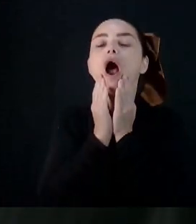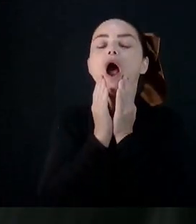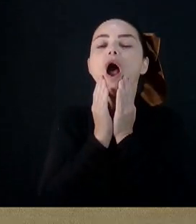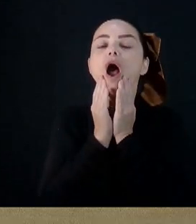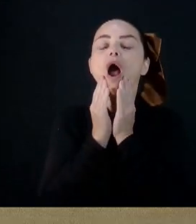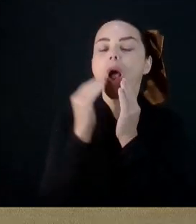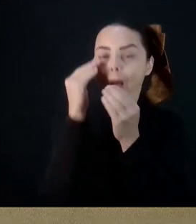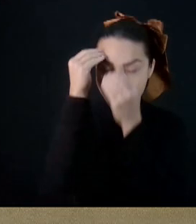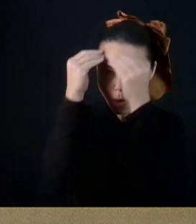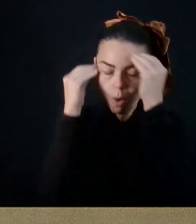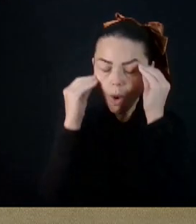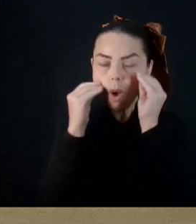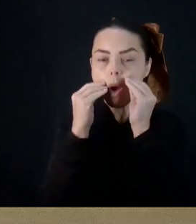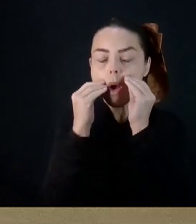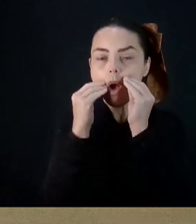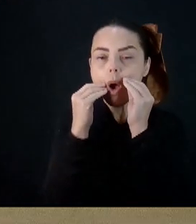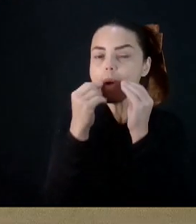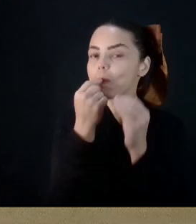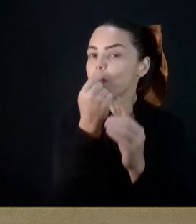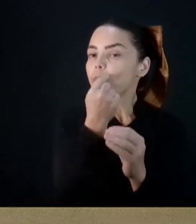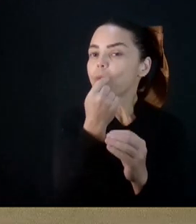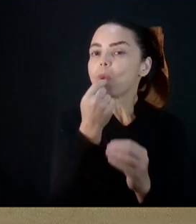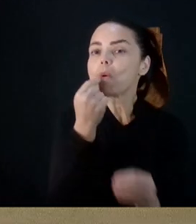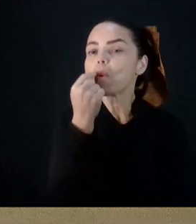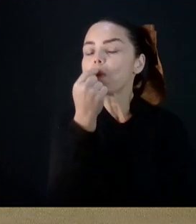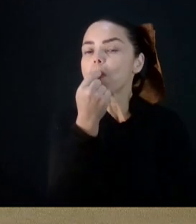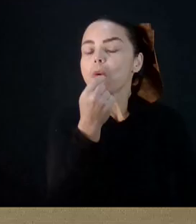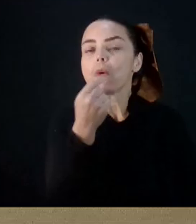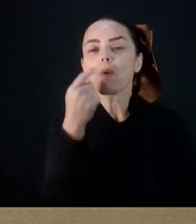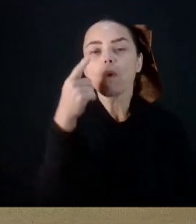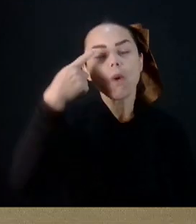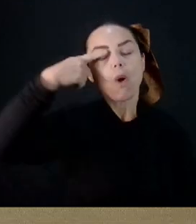ser igual, não é? Sim.